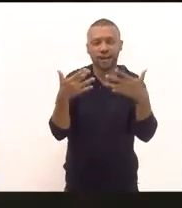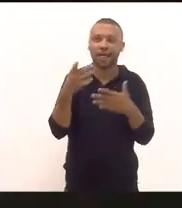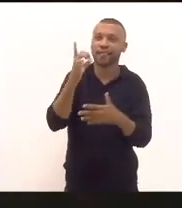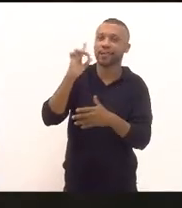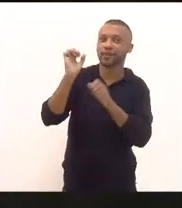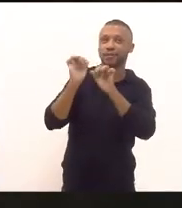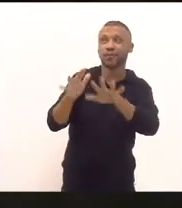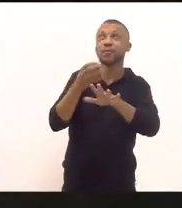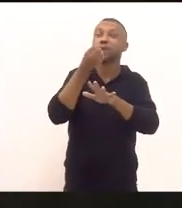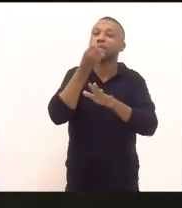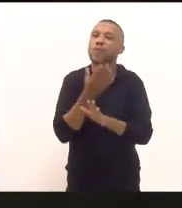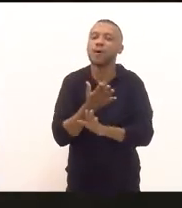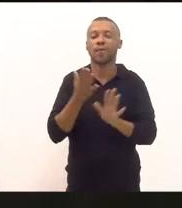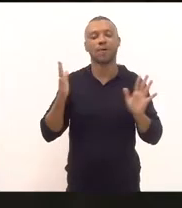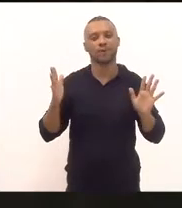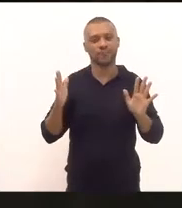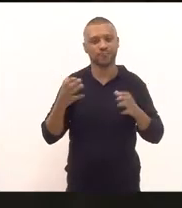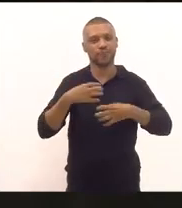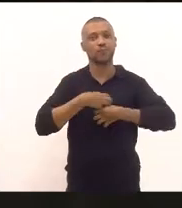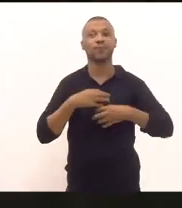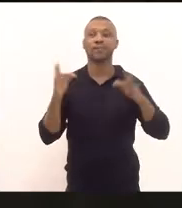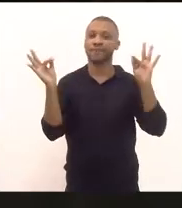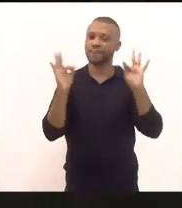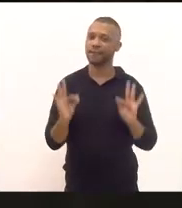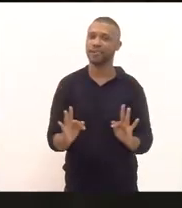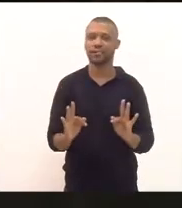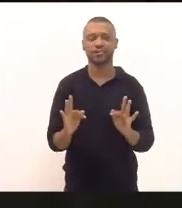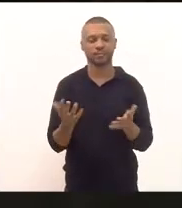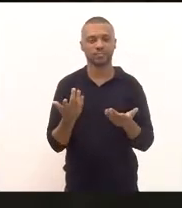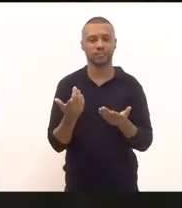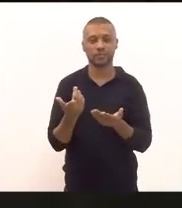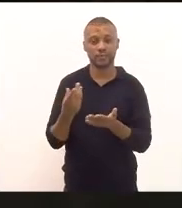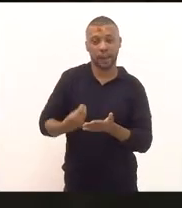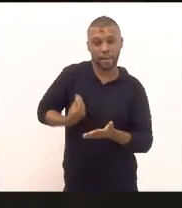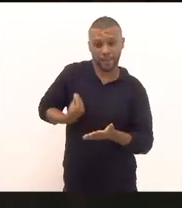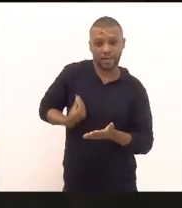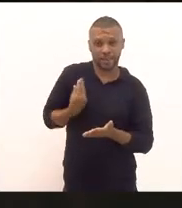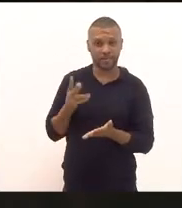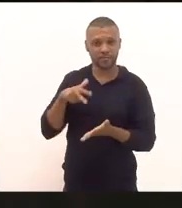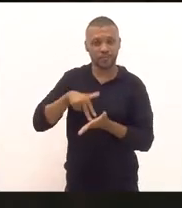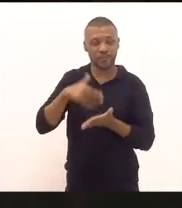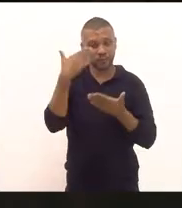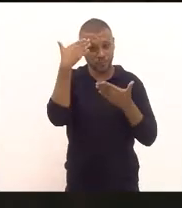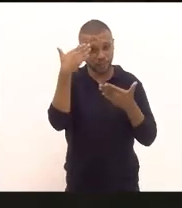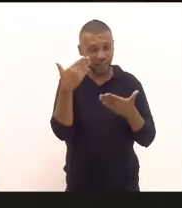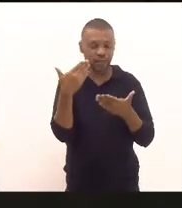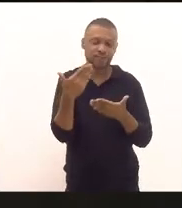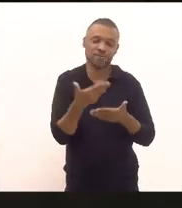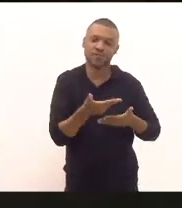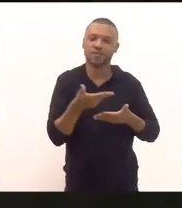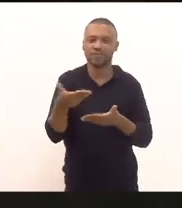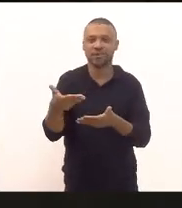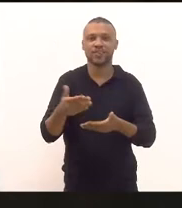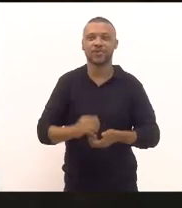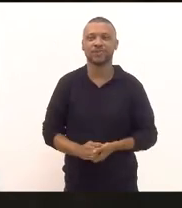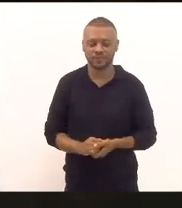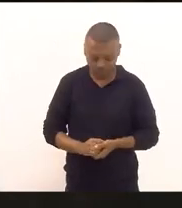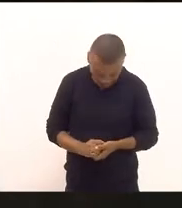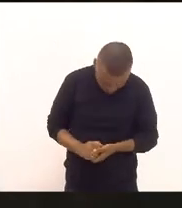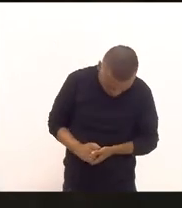que bom tem muito feliz Viu como estou muito feliz está aqui Muito obrigado pelo convite é